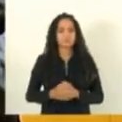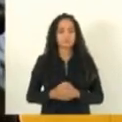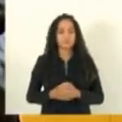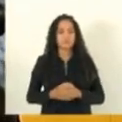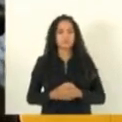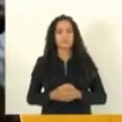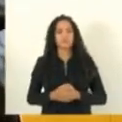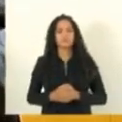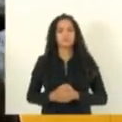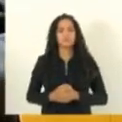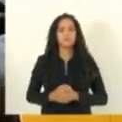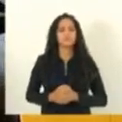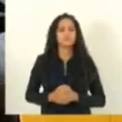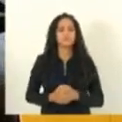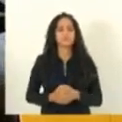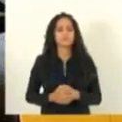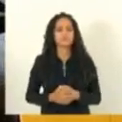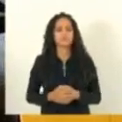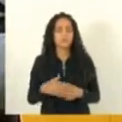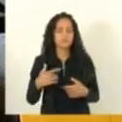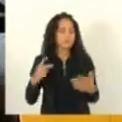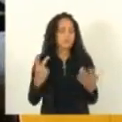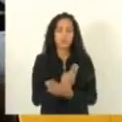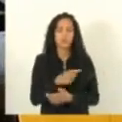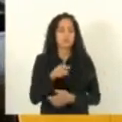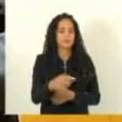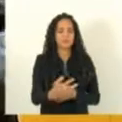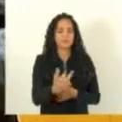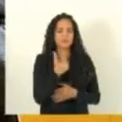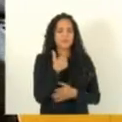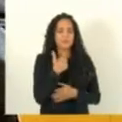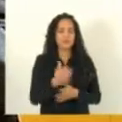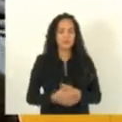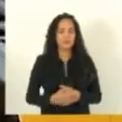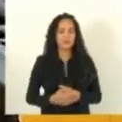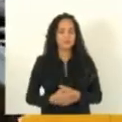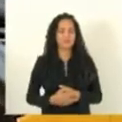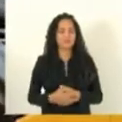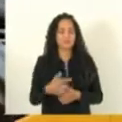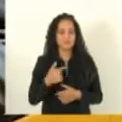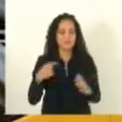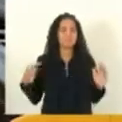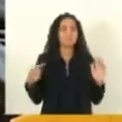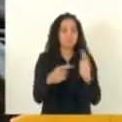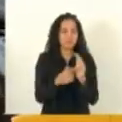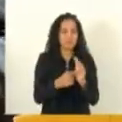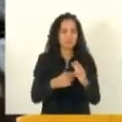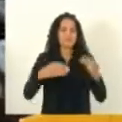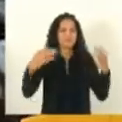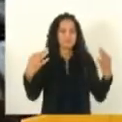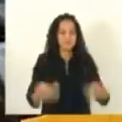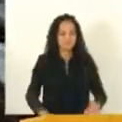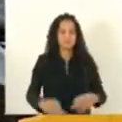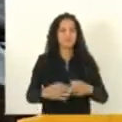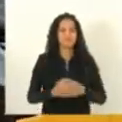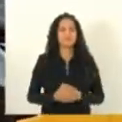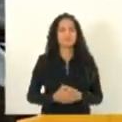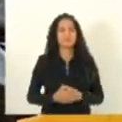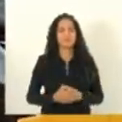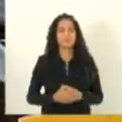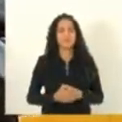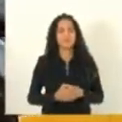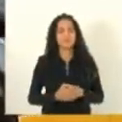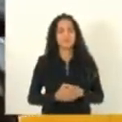A gente não quer que aconteça, isso não pode acontecer. Tudo será denunciado, o CRM também não vai ficar de